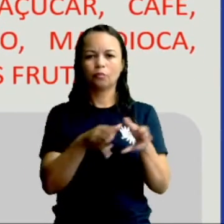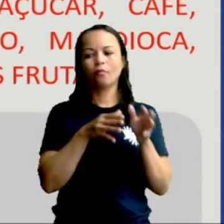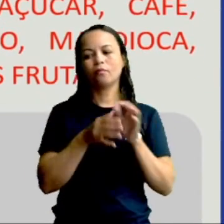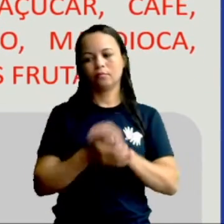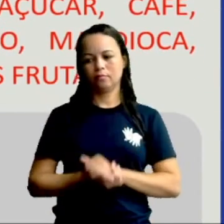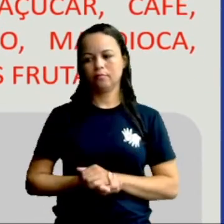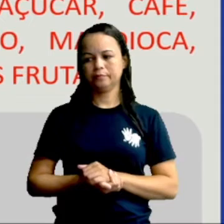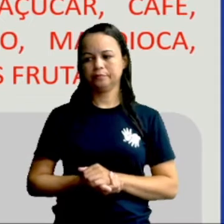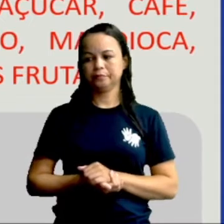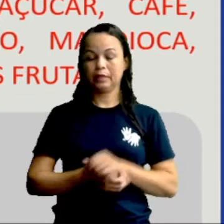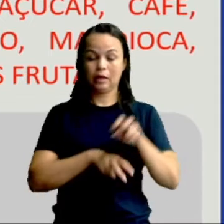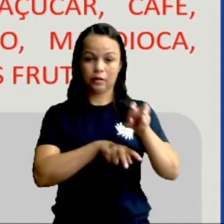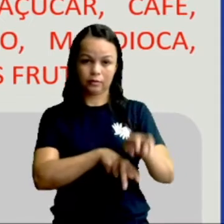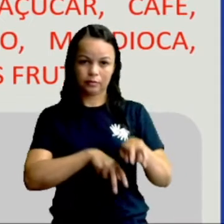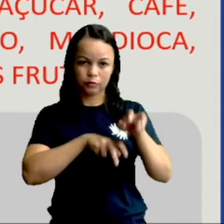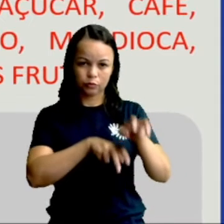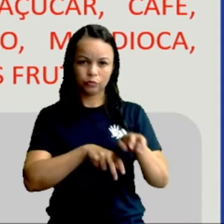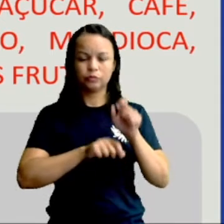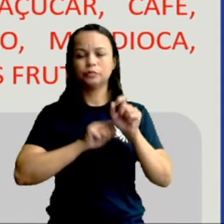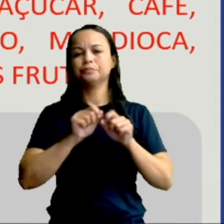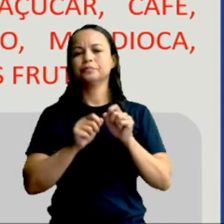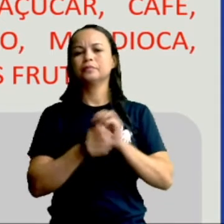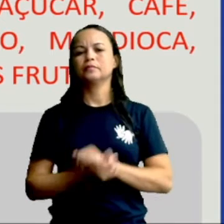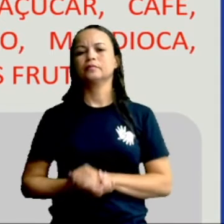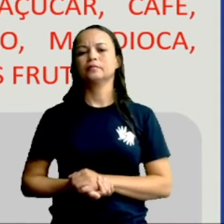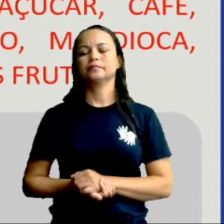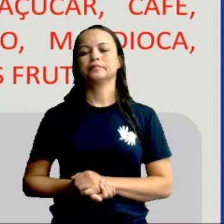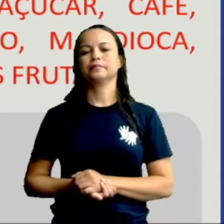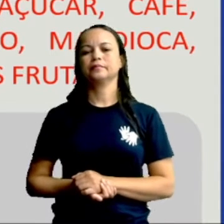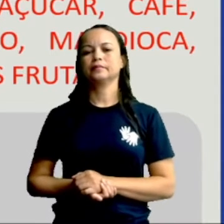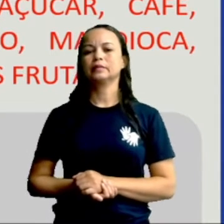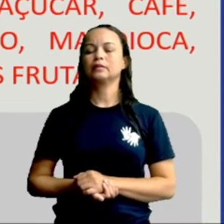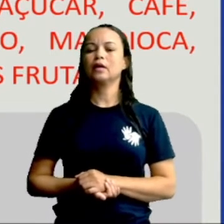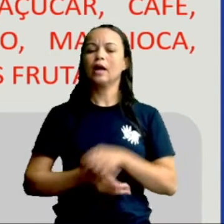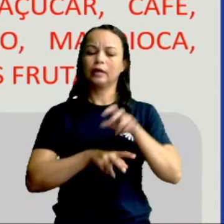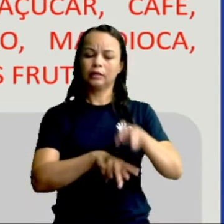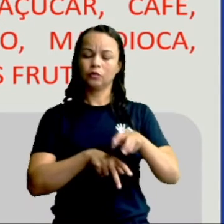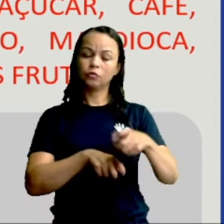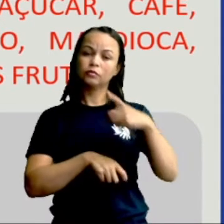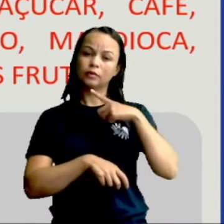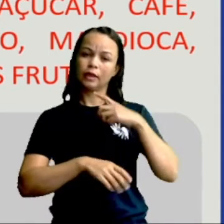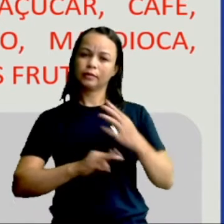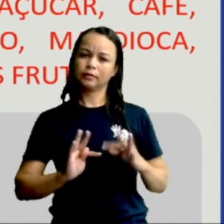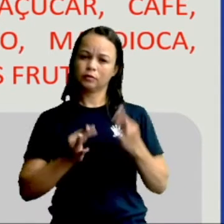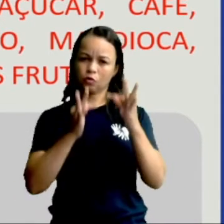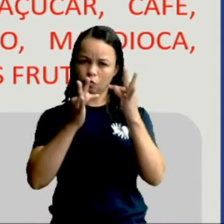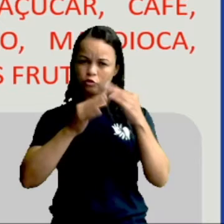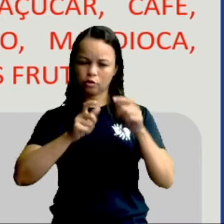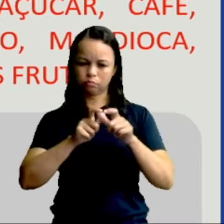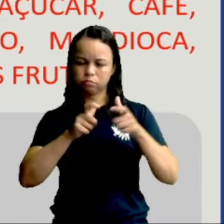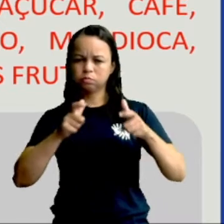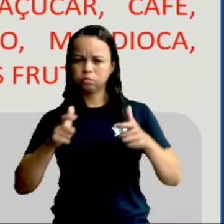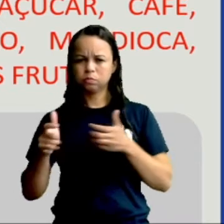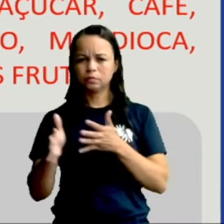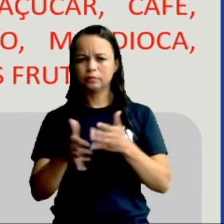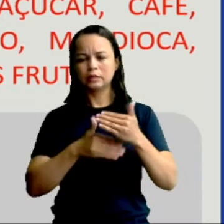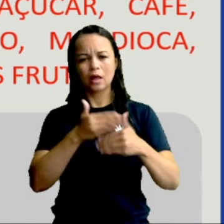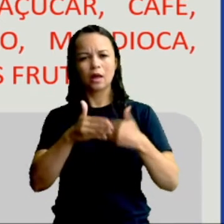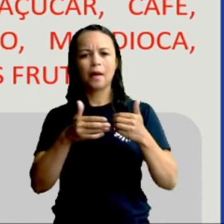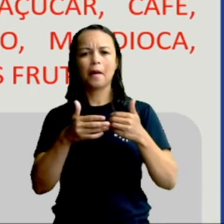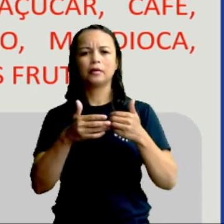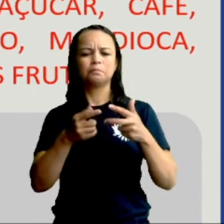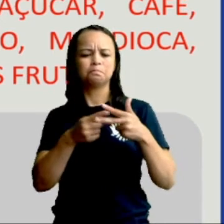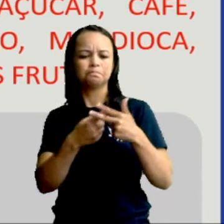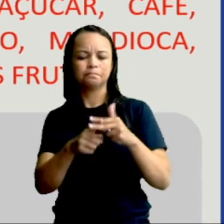Sobre a agricultura. A agricultura tem um padrão tecnológico elevado e em boa parte